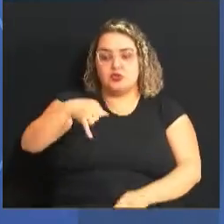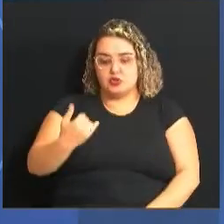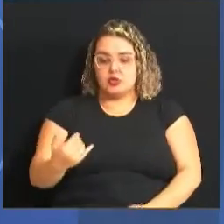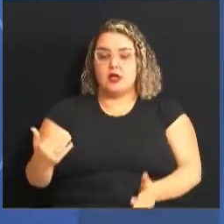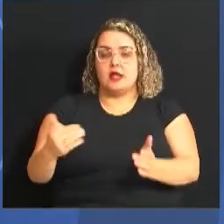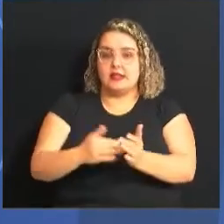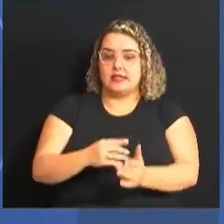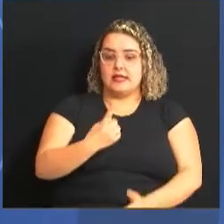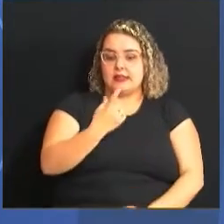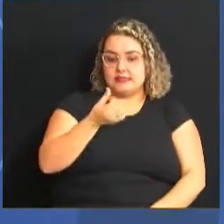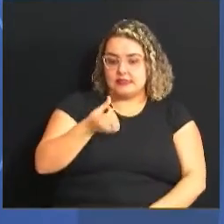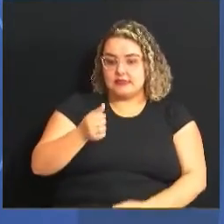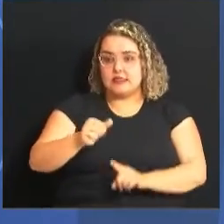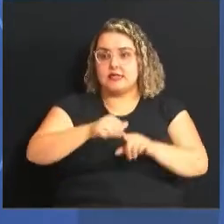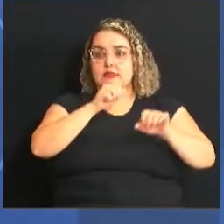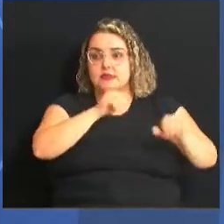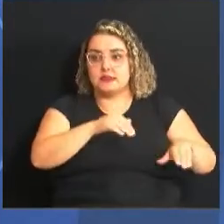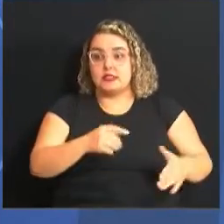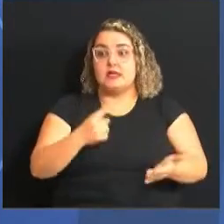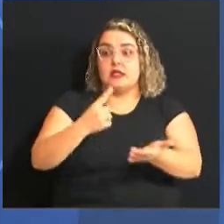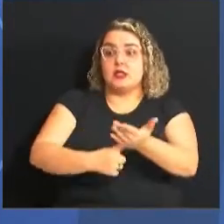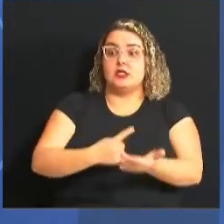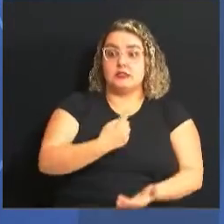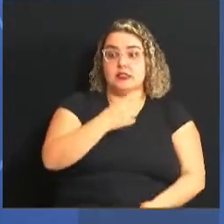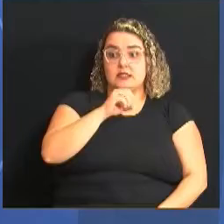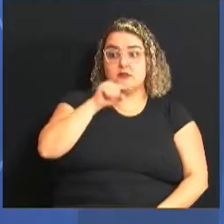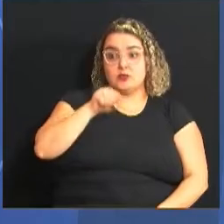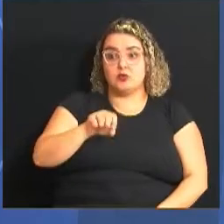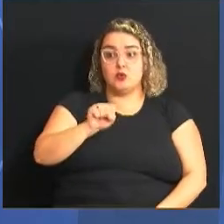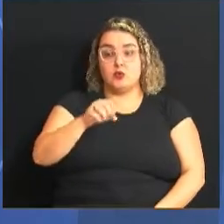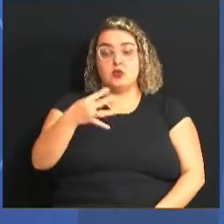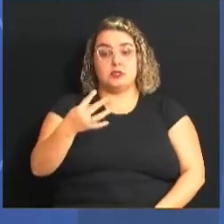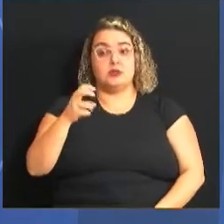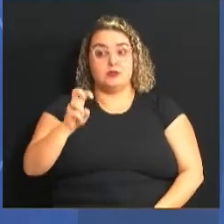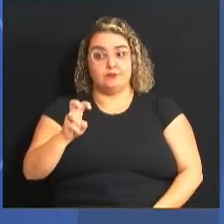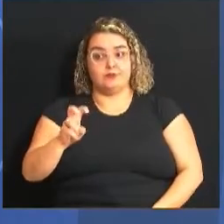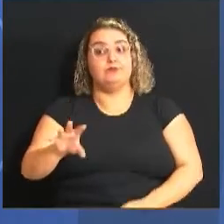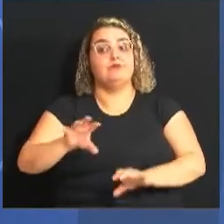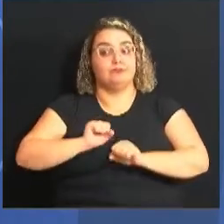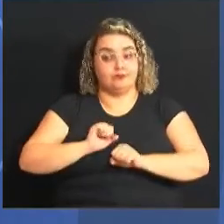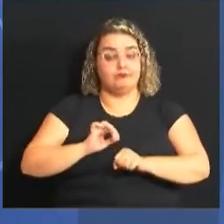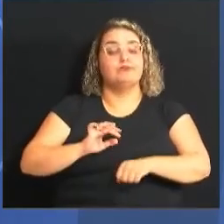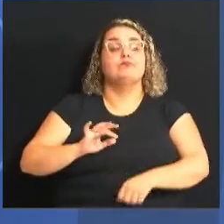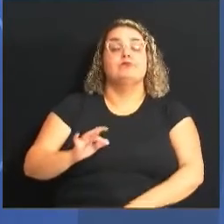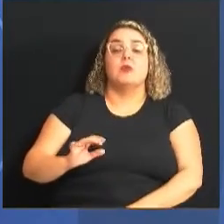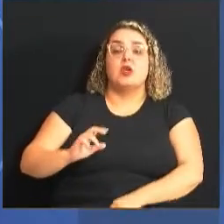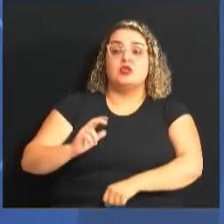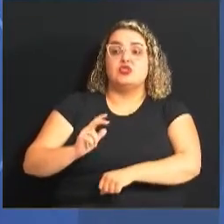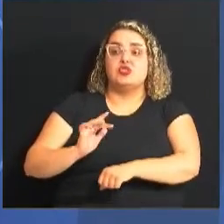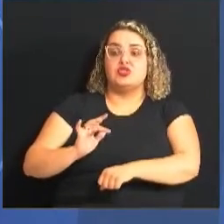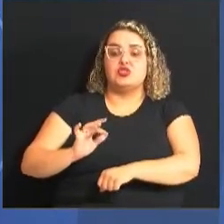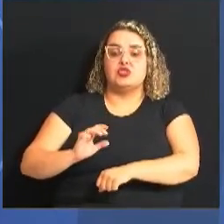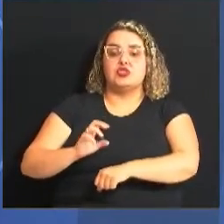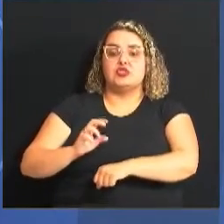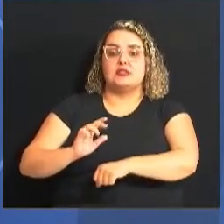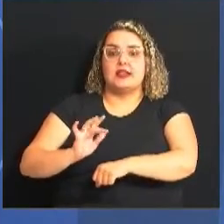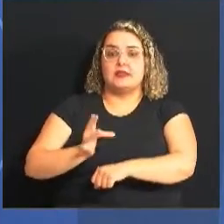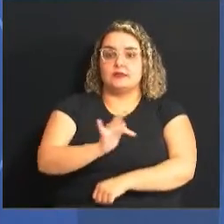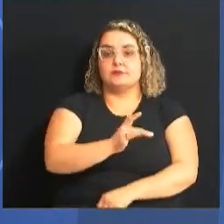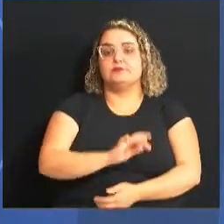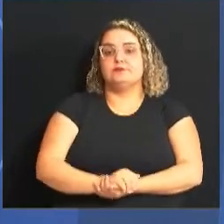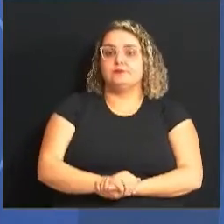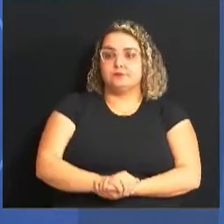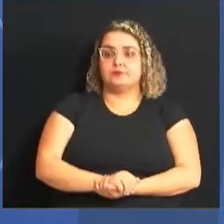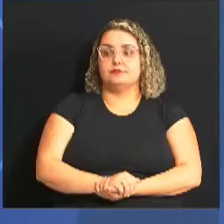setembro, foram registrados 10.845 casos de dengue na cidade e 14 casos de chikungunya,